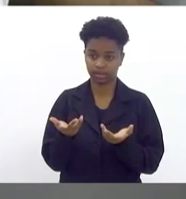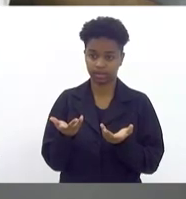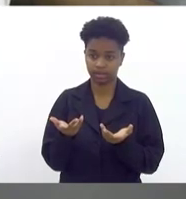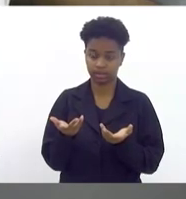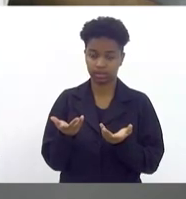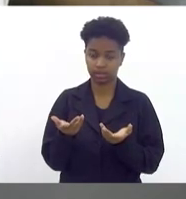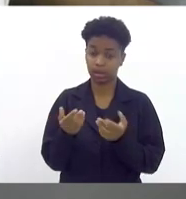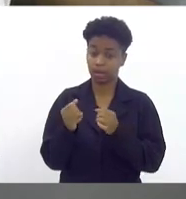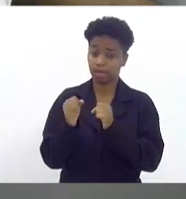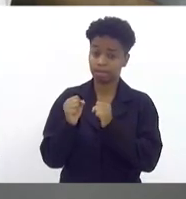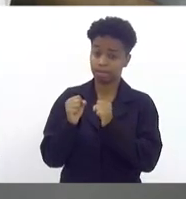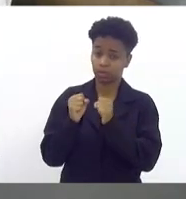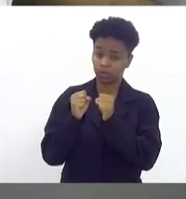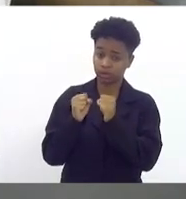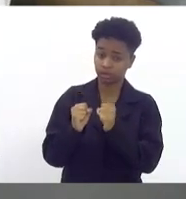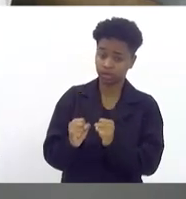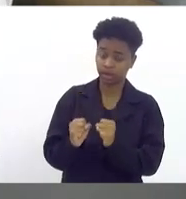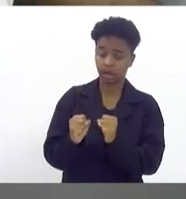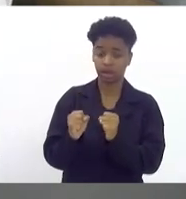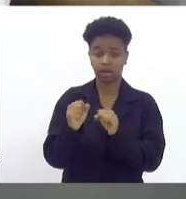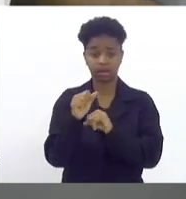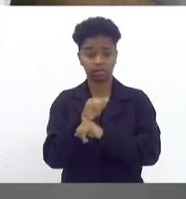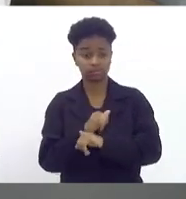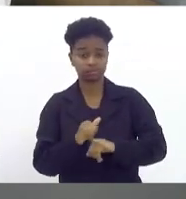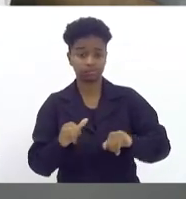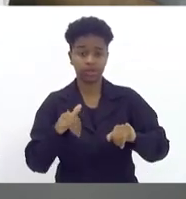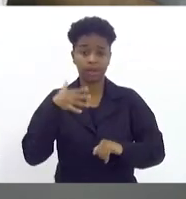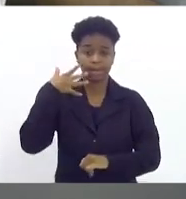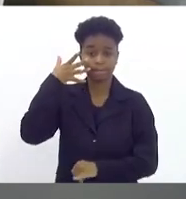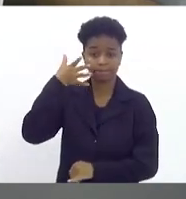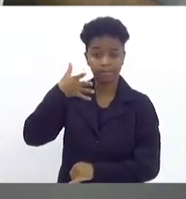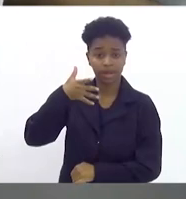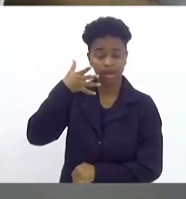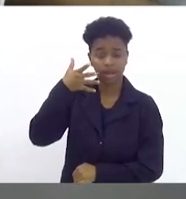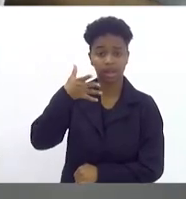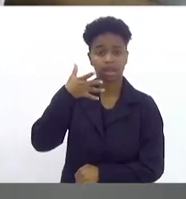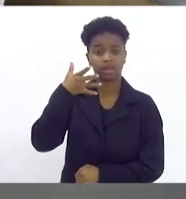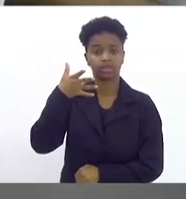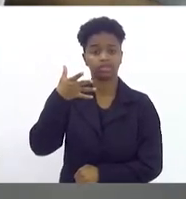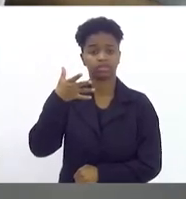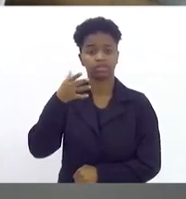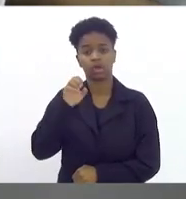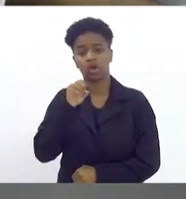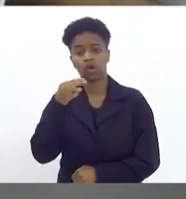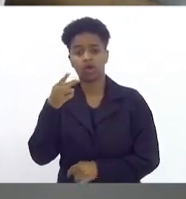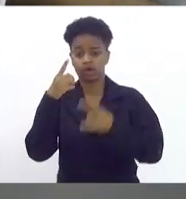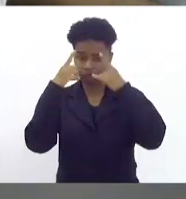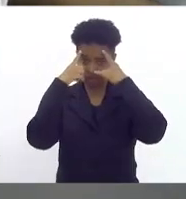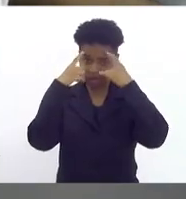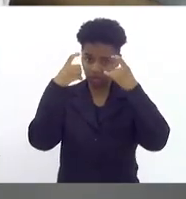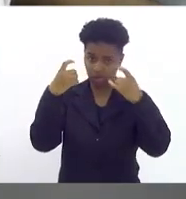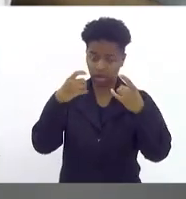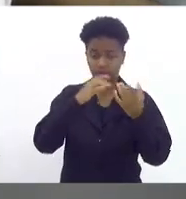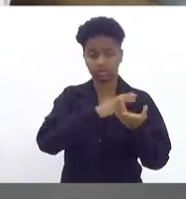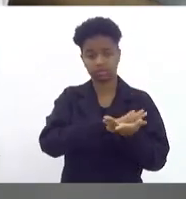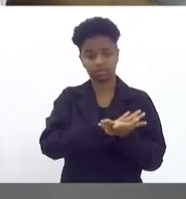poderá divulgação de palestras no enfrentamento de qualquer forma de violência,